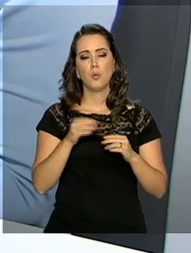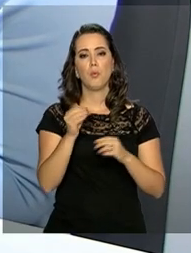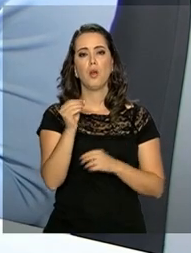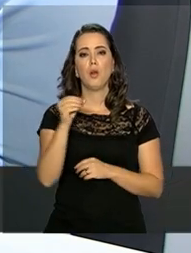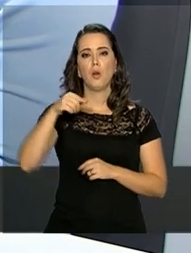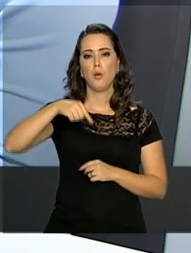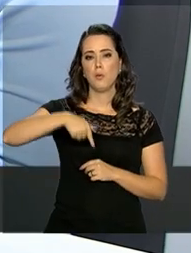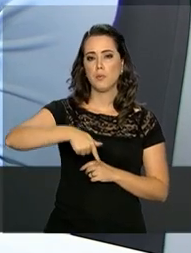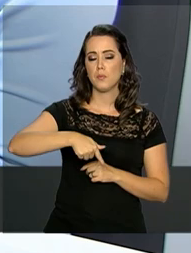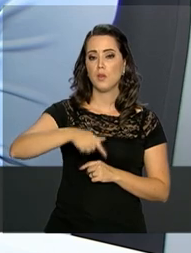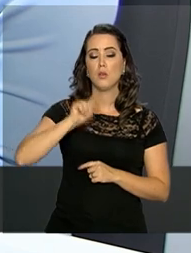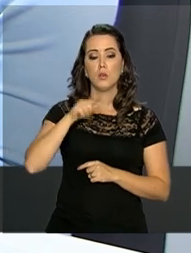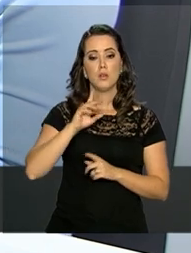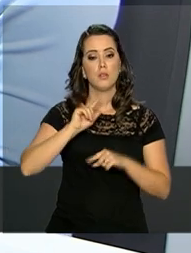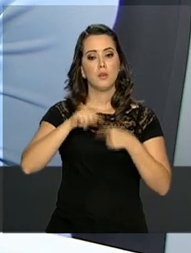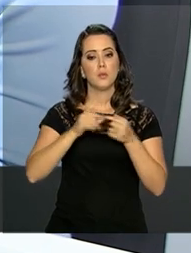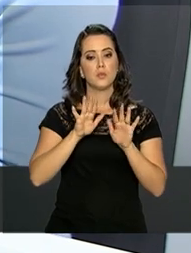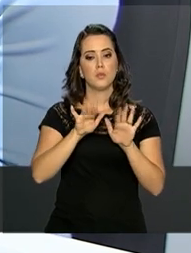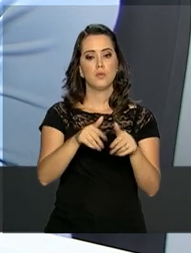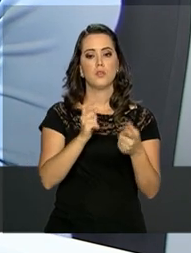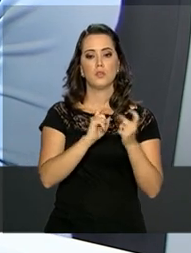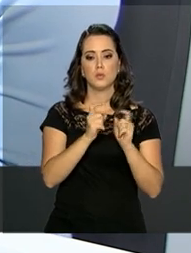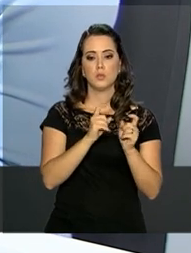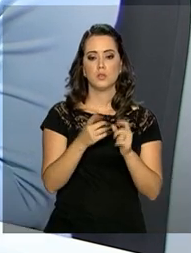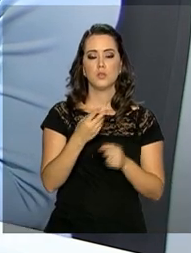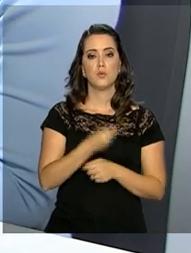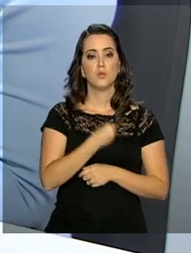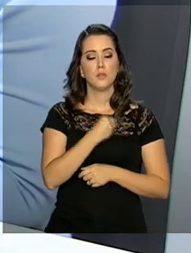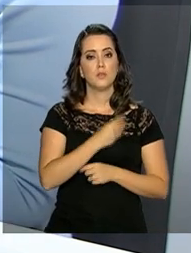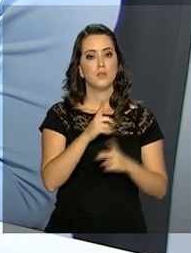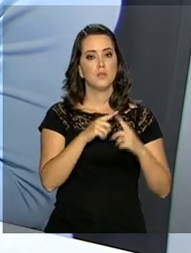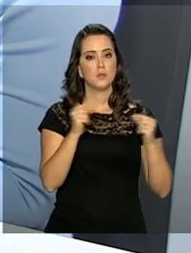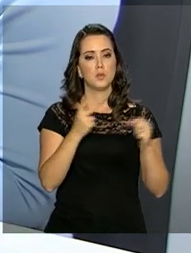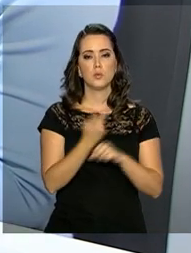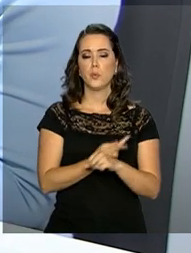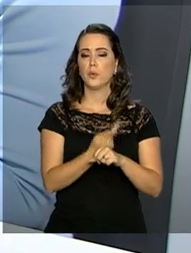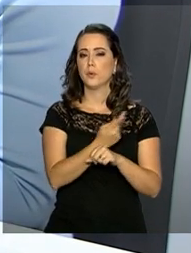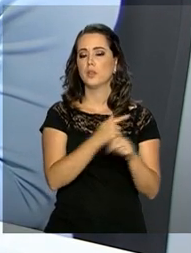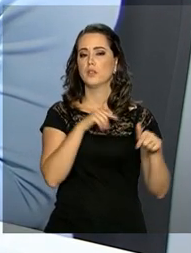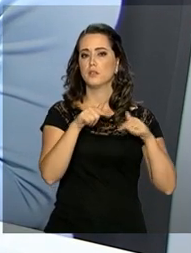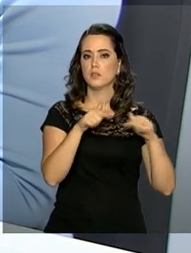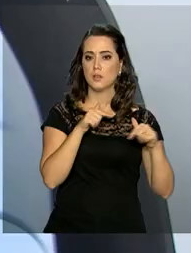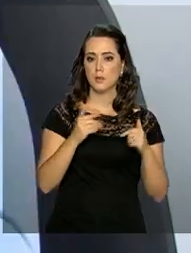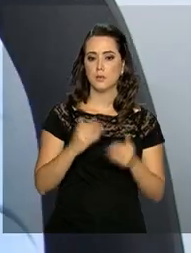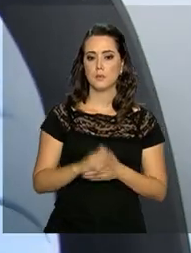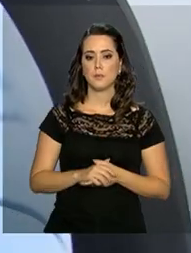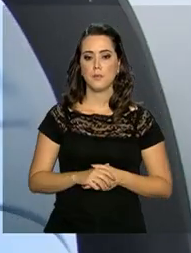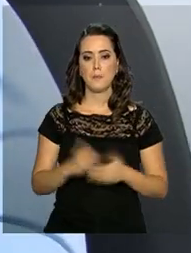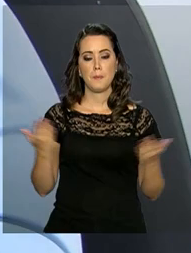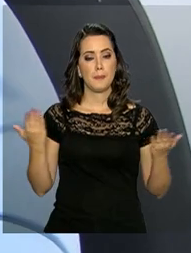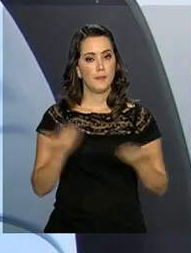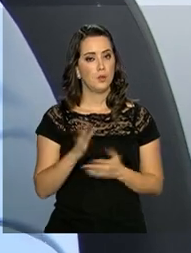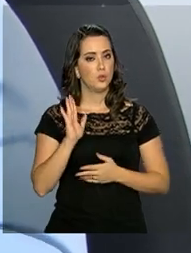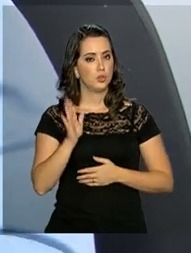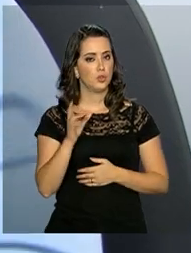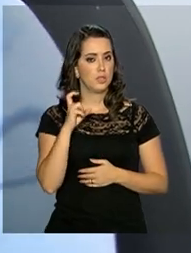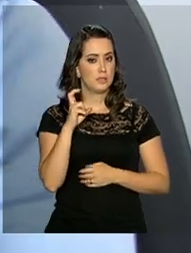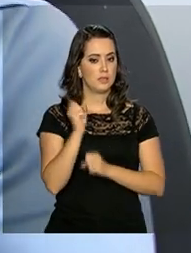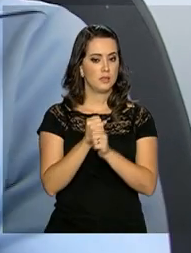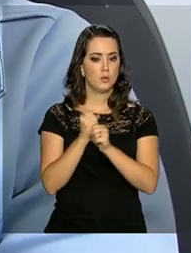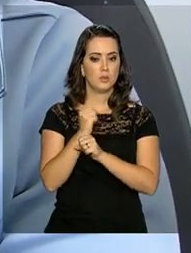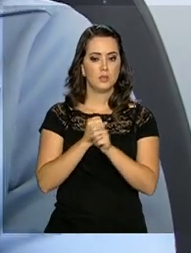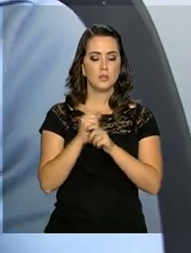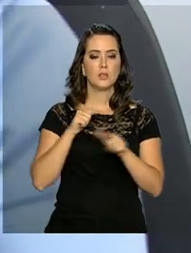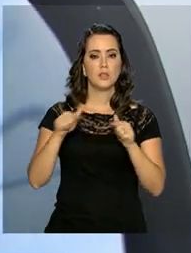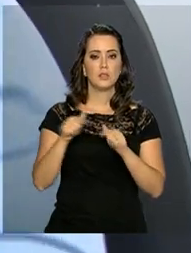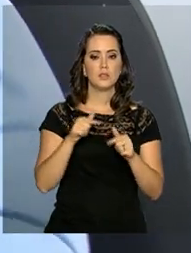Terminou o curso de administração e se mudou para Brasília à procura de uma oportunidade de emprego. Hoje, já faz 5 anos que